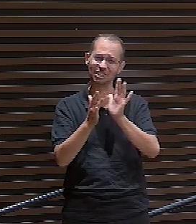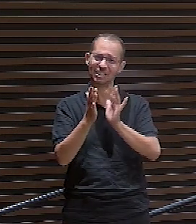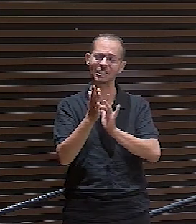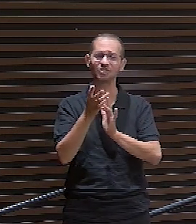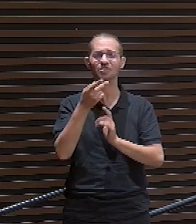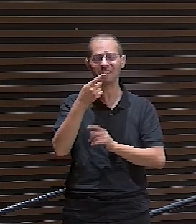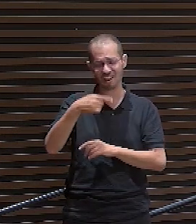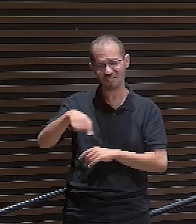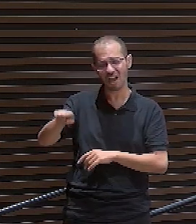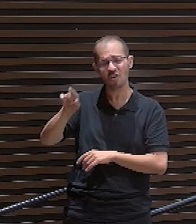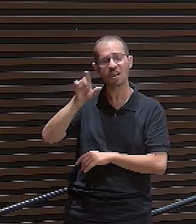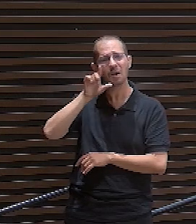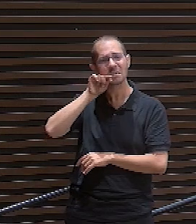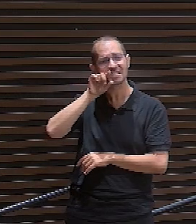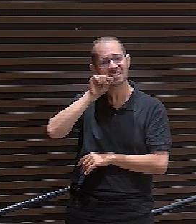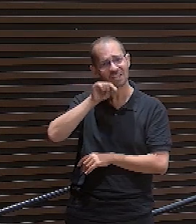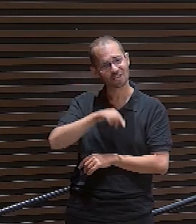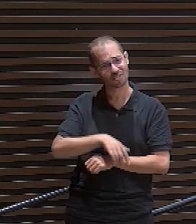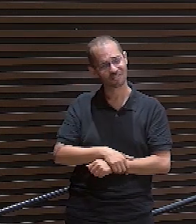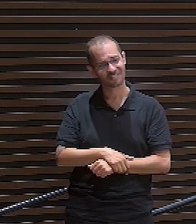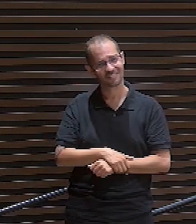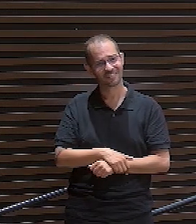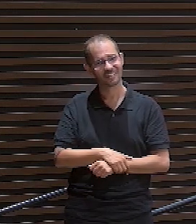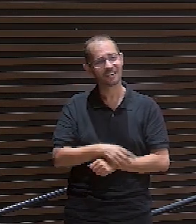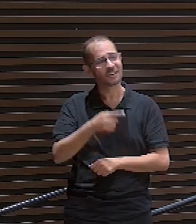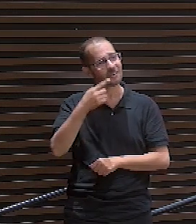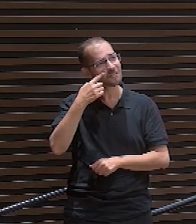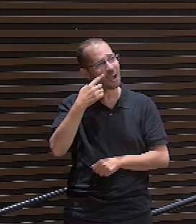ver passarinho e vai olhar